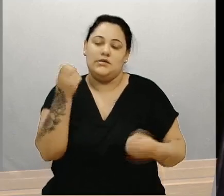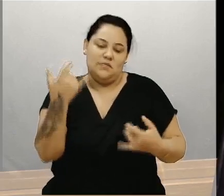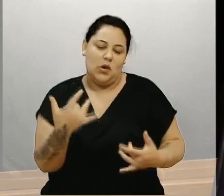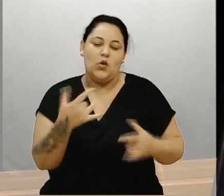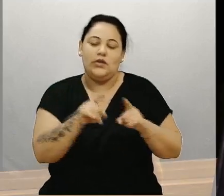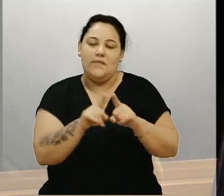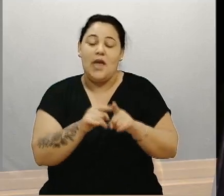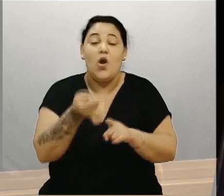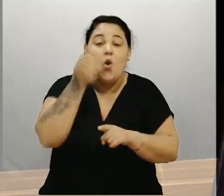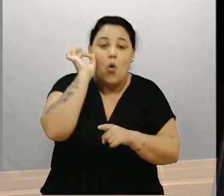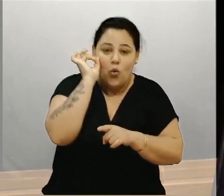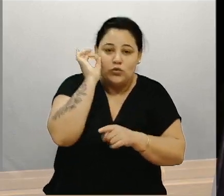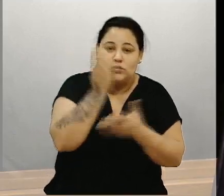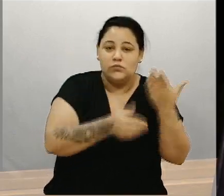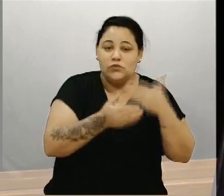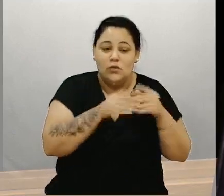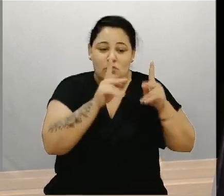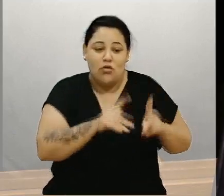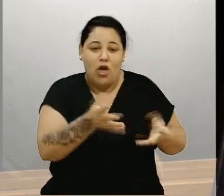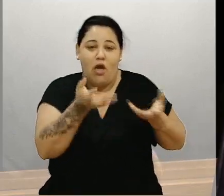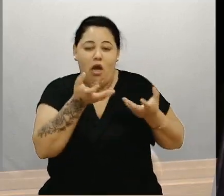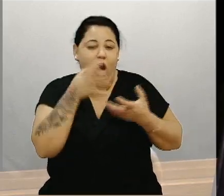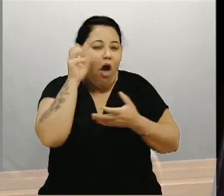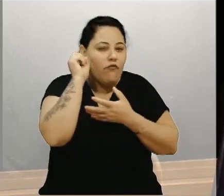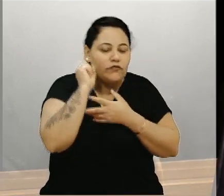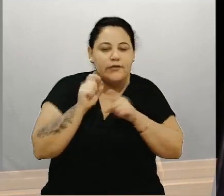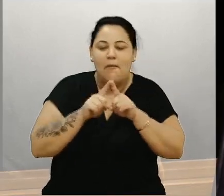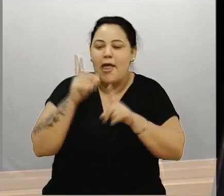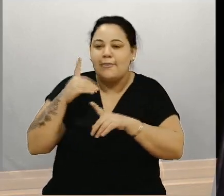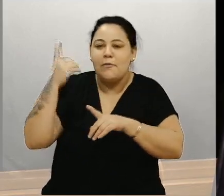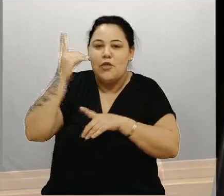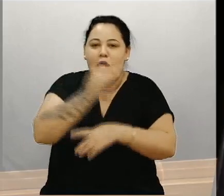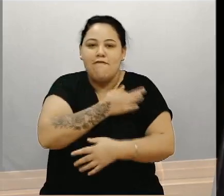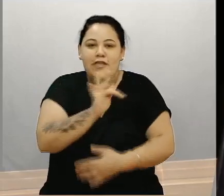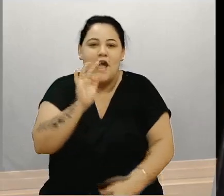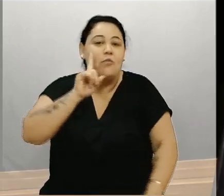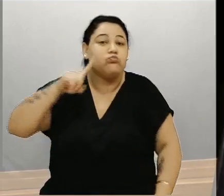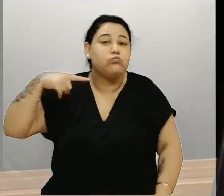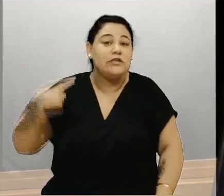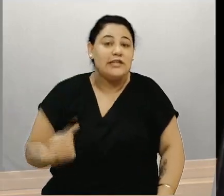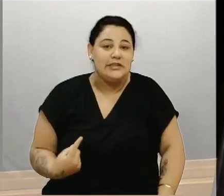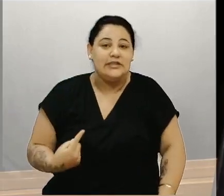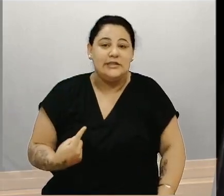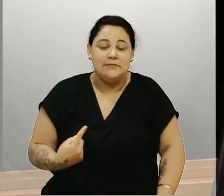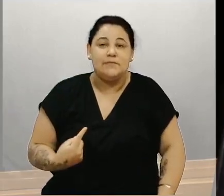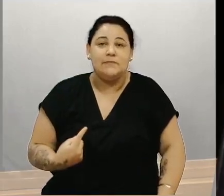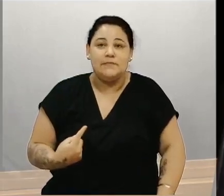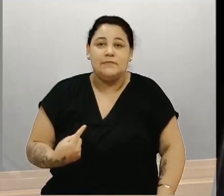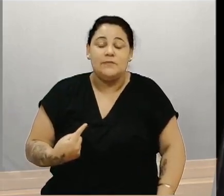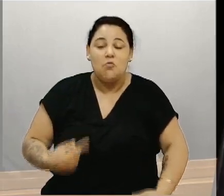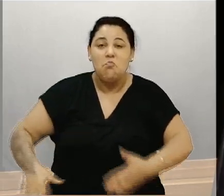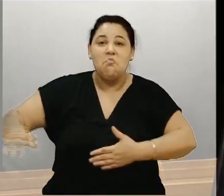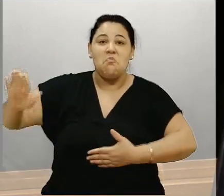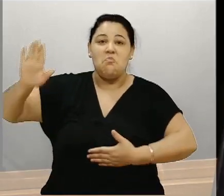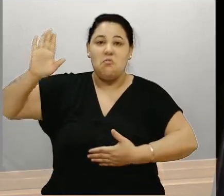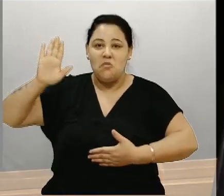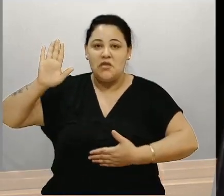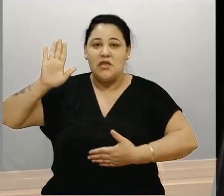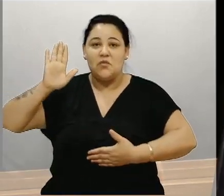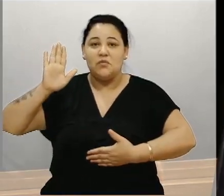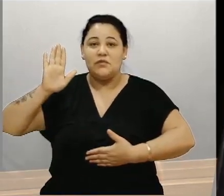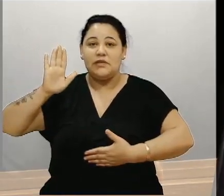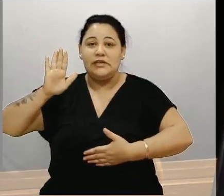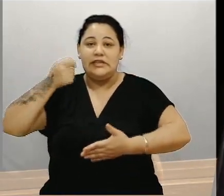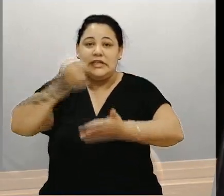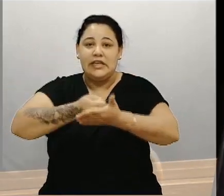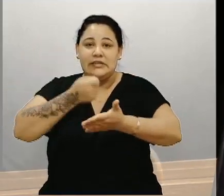para todo mundo que quisesse ouvir que a deputada federal Denise Pessoa havia se comprometido em agilizar